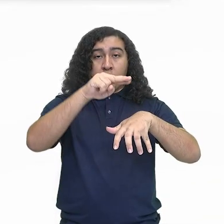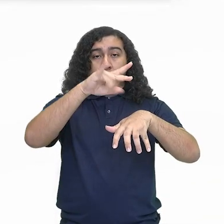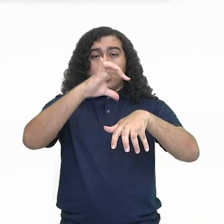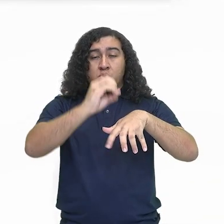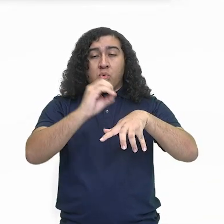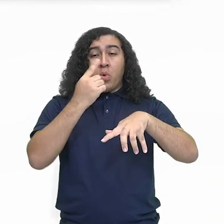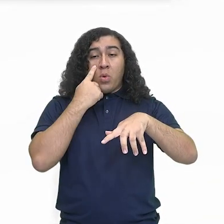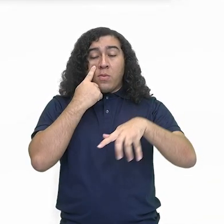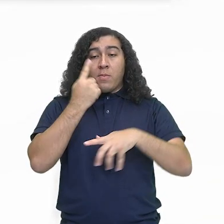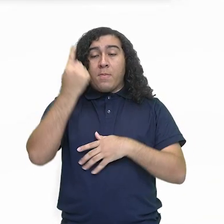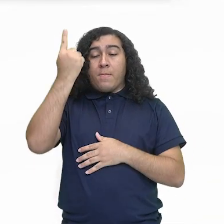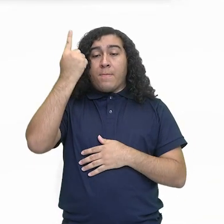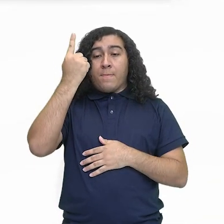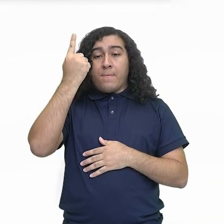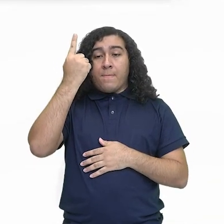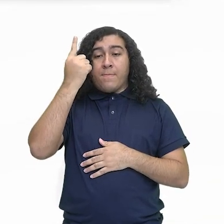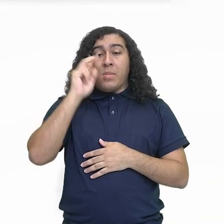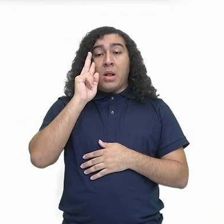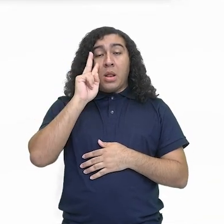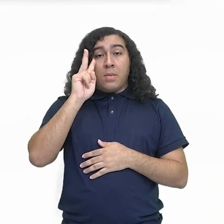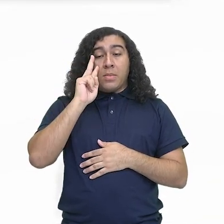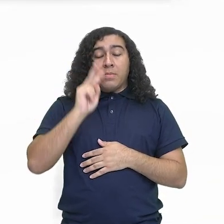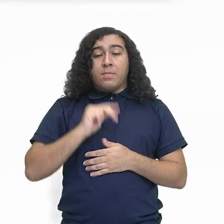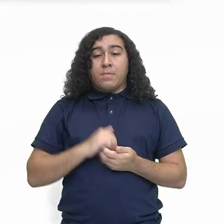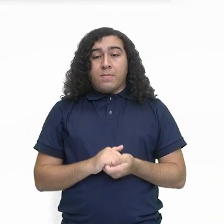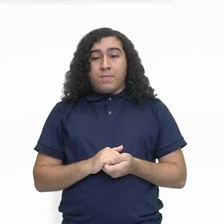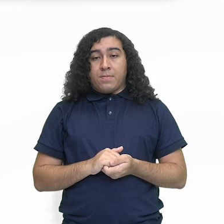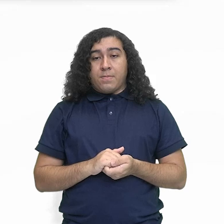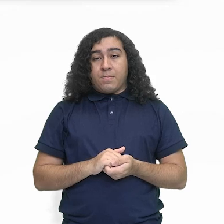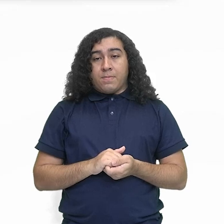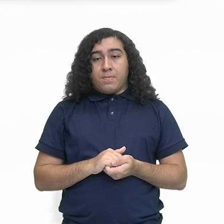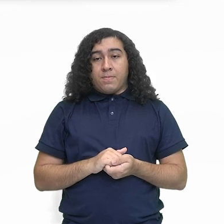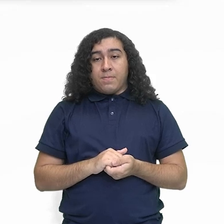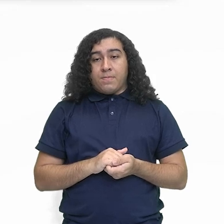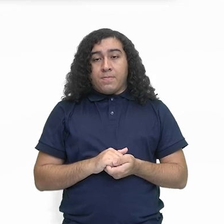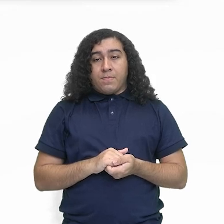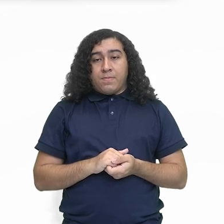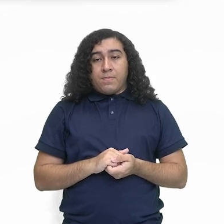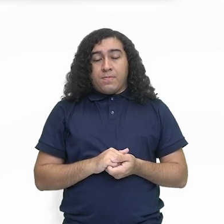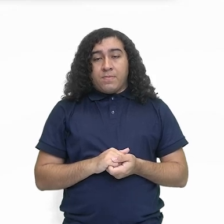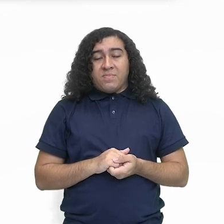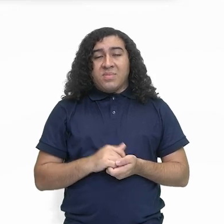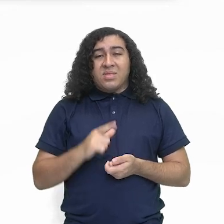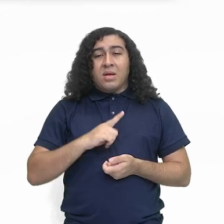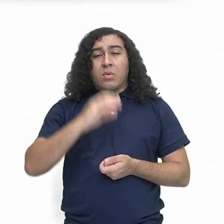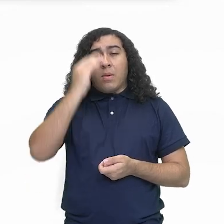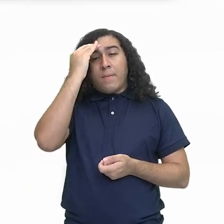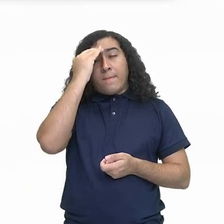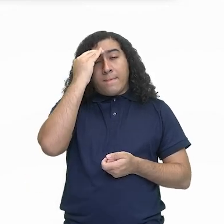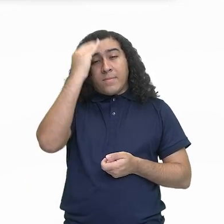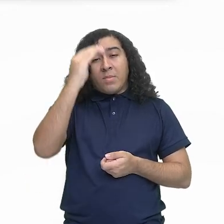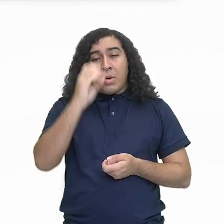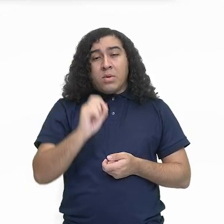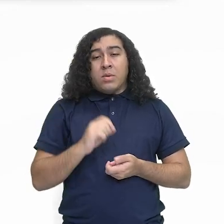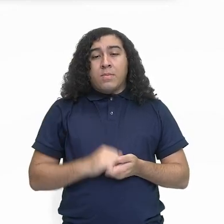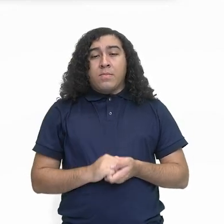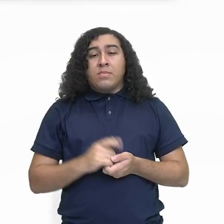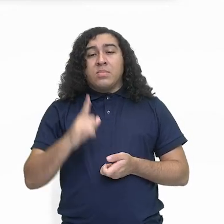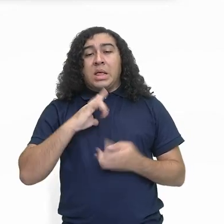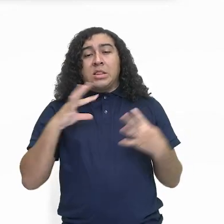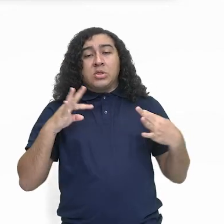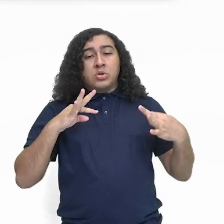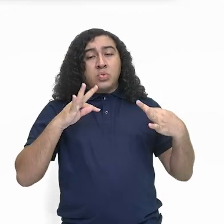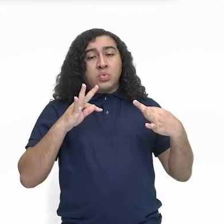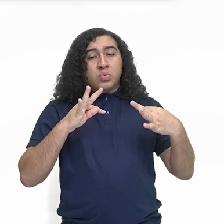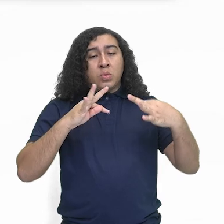a camada de ozônio, para a gente relembrar. É a camada que fica localizada ali na estratosfera, olha. A gente tem todas as